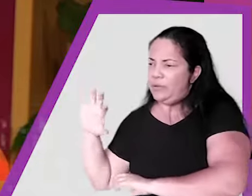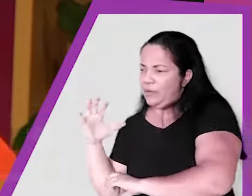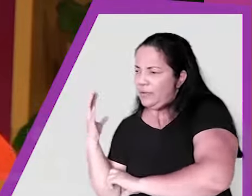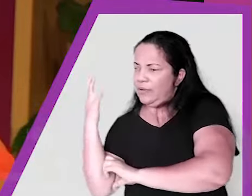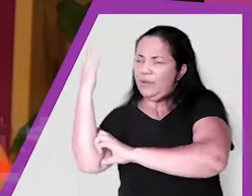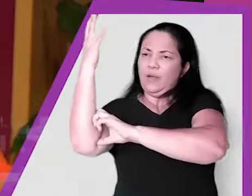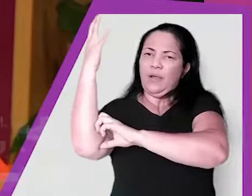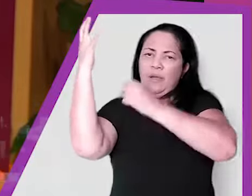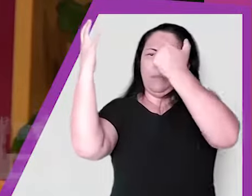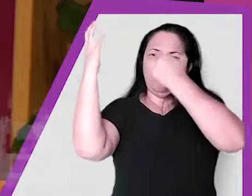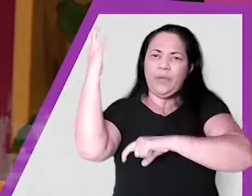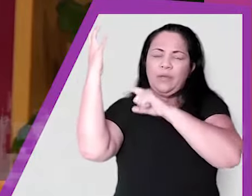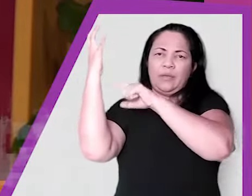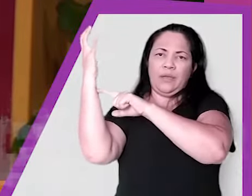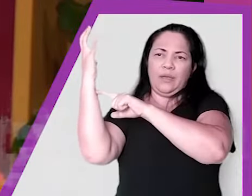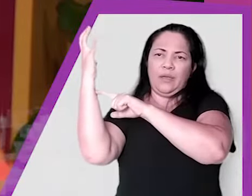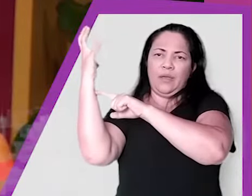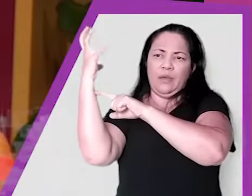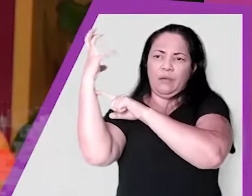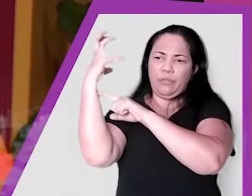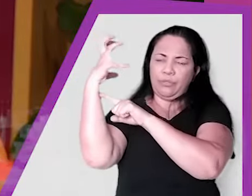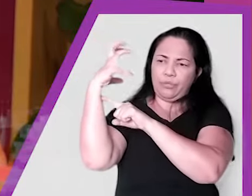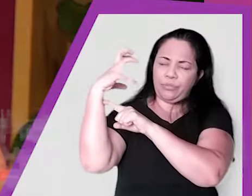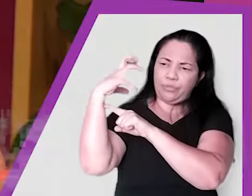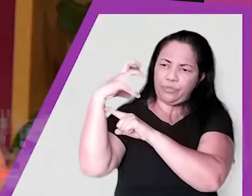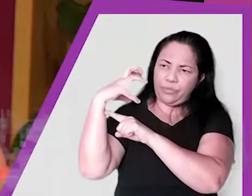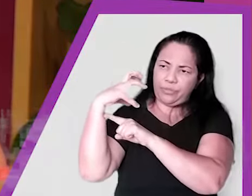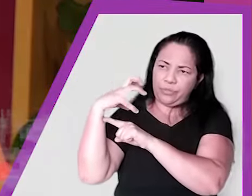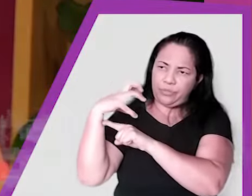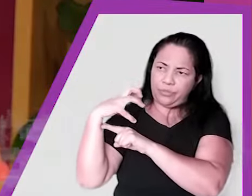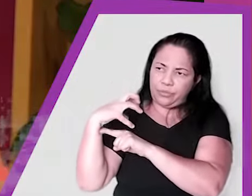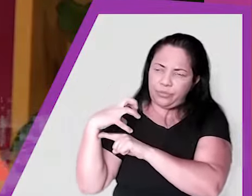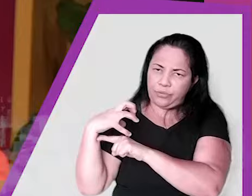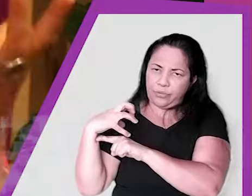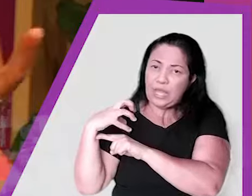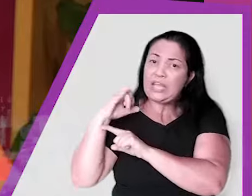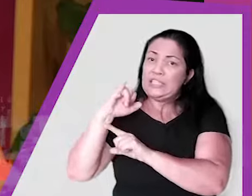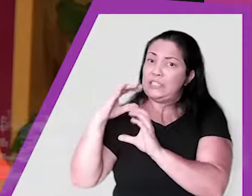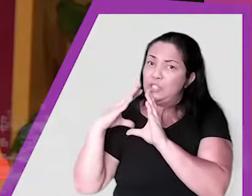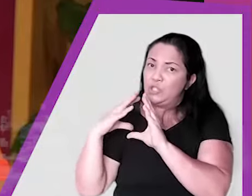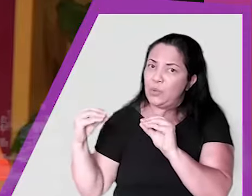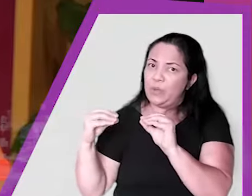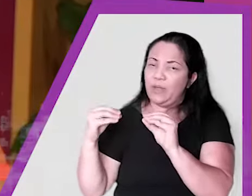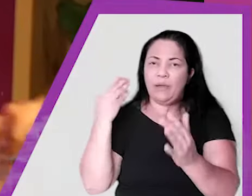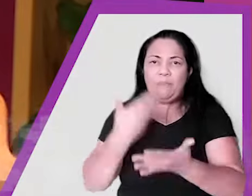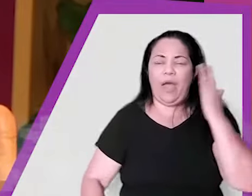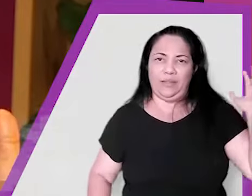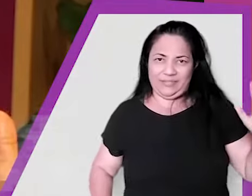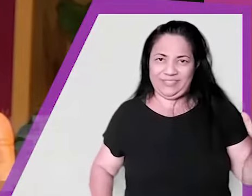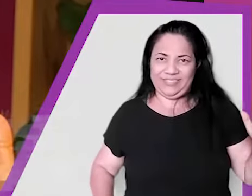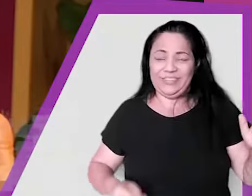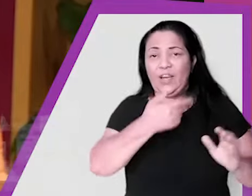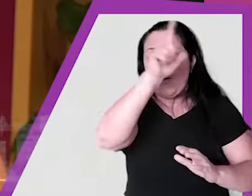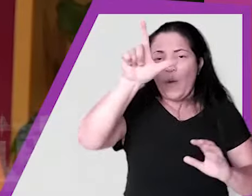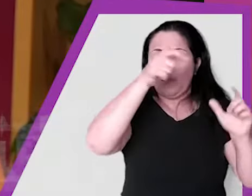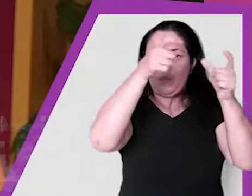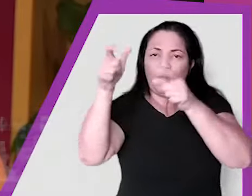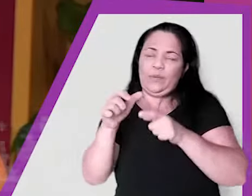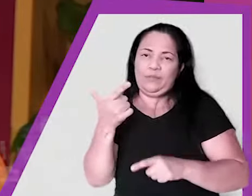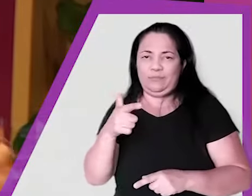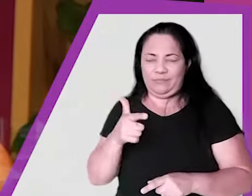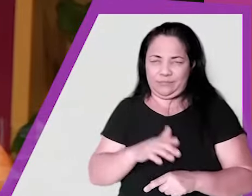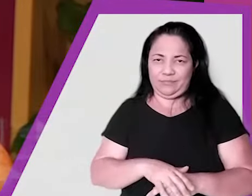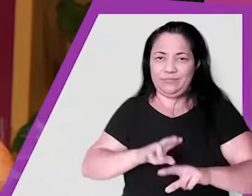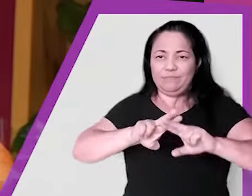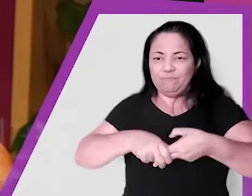se materializa numa árvore, que é o piquizeiro, tudo isso sumiria para sempre, se o piqui fosse